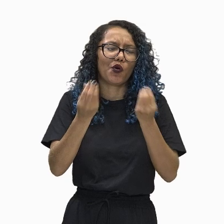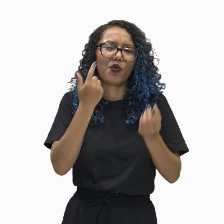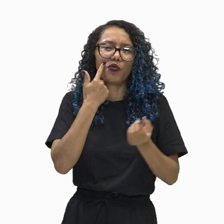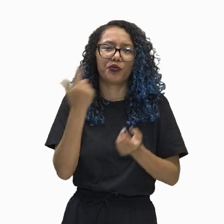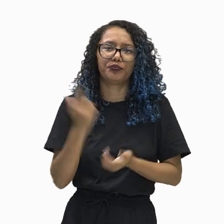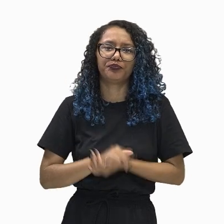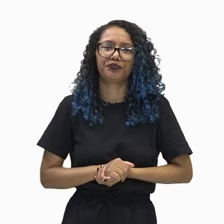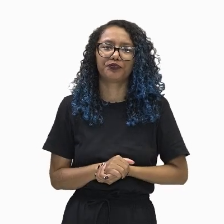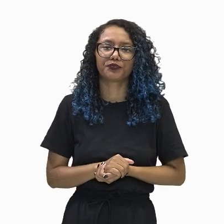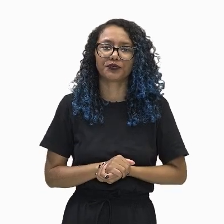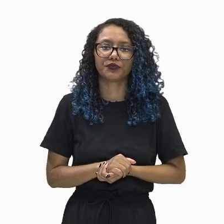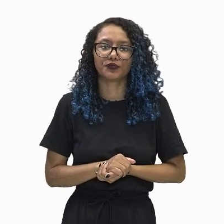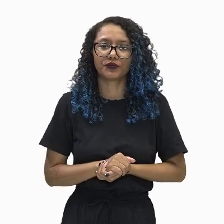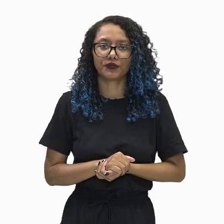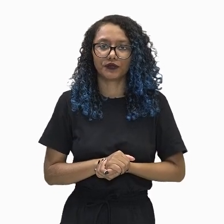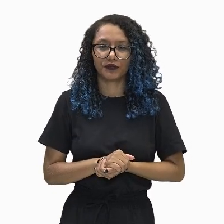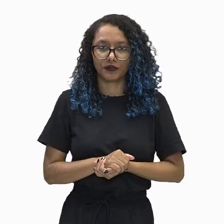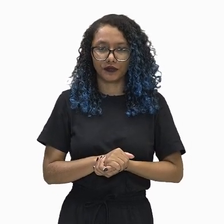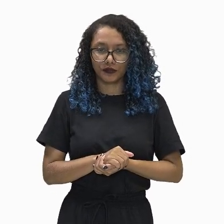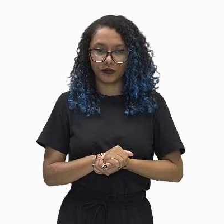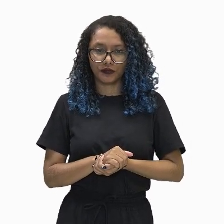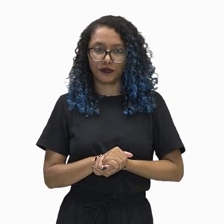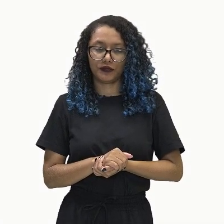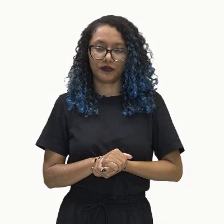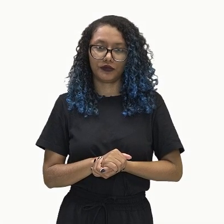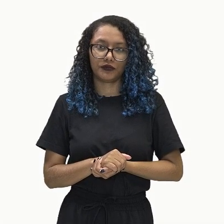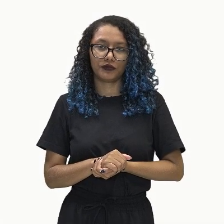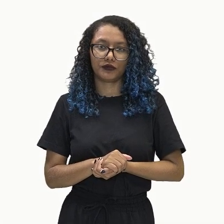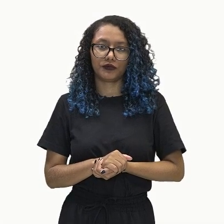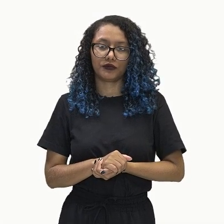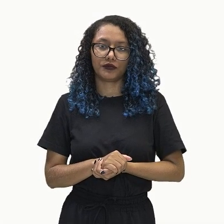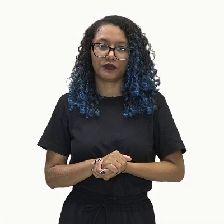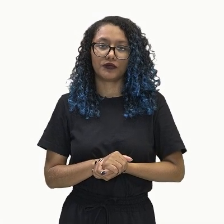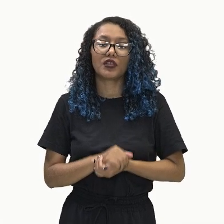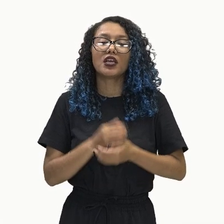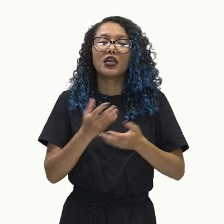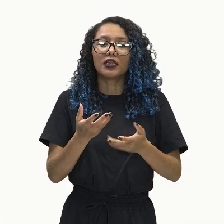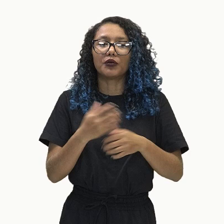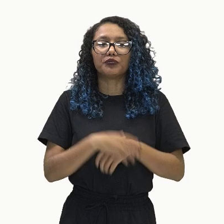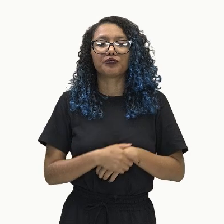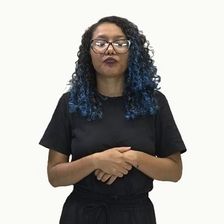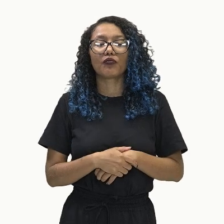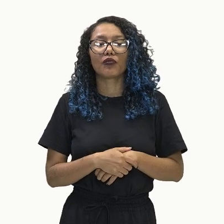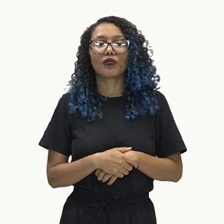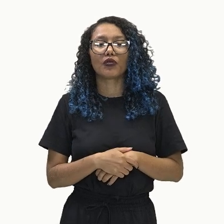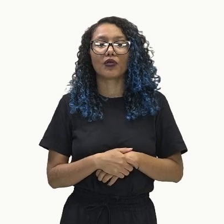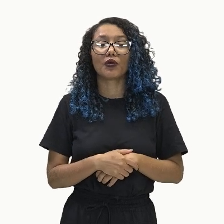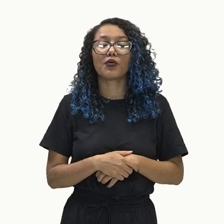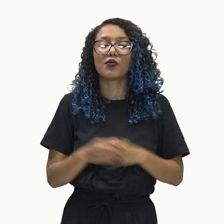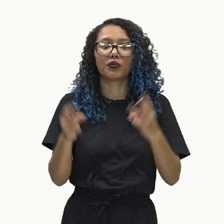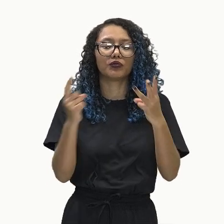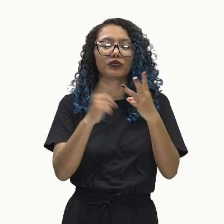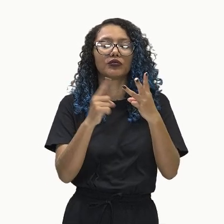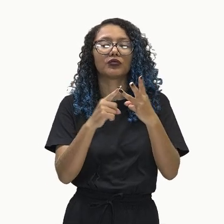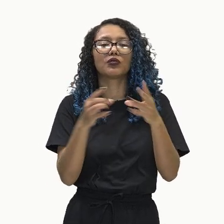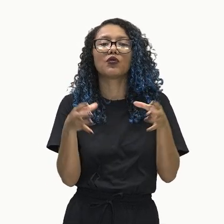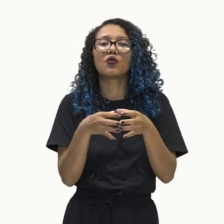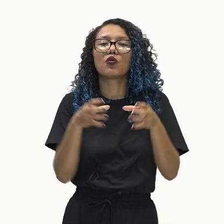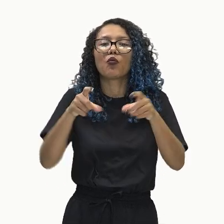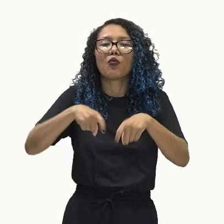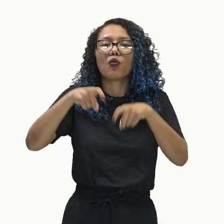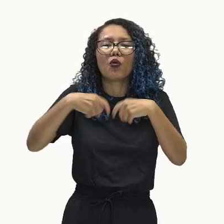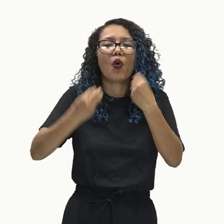Vamos entender o que eram os membros do terceiro estado, os camponeses, ou também chamados de